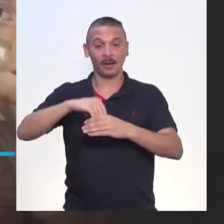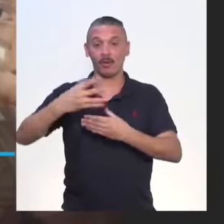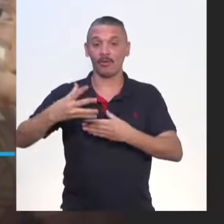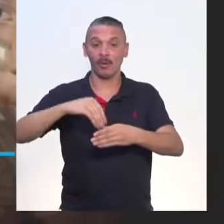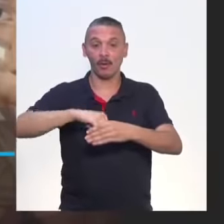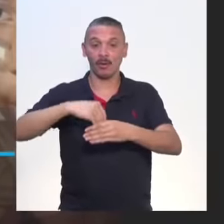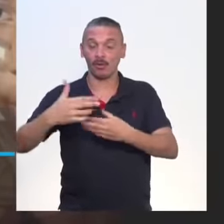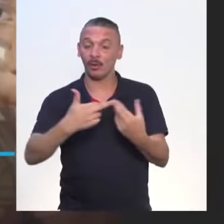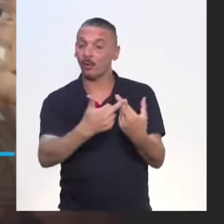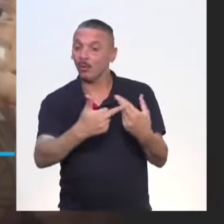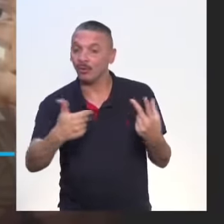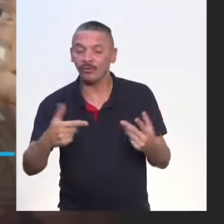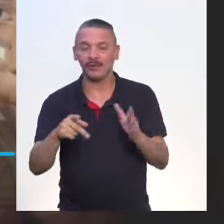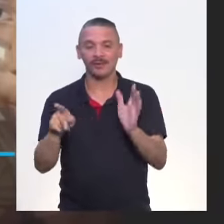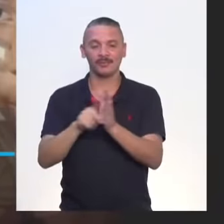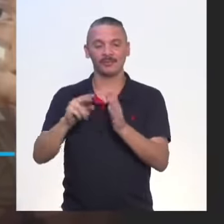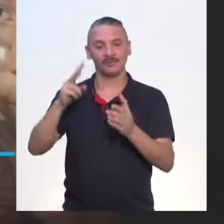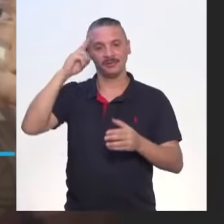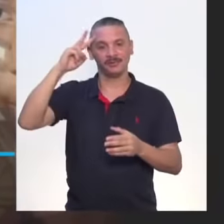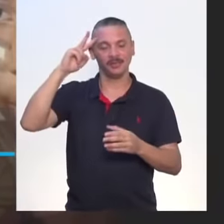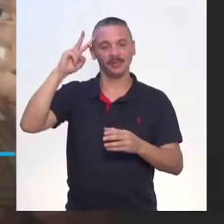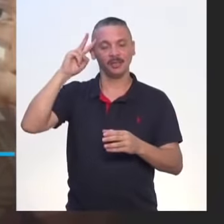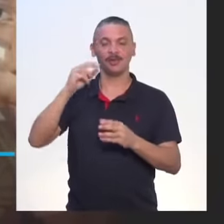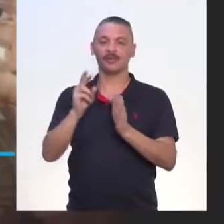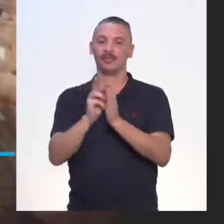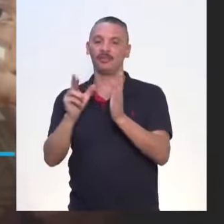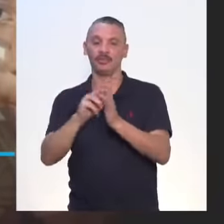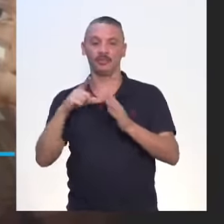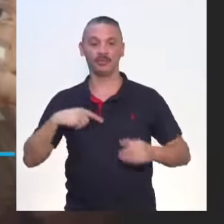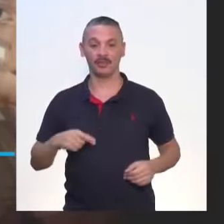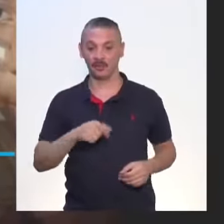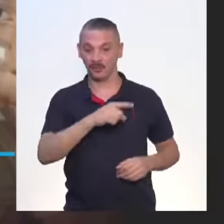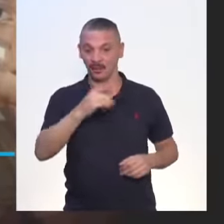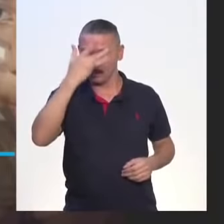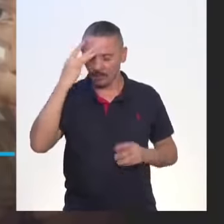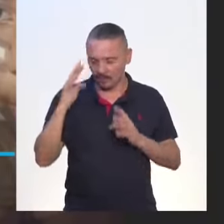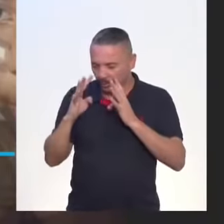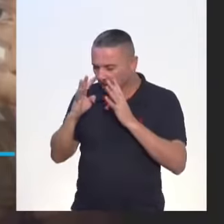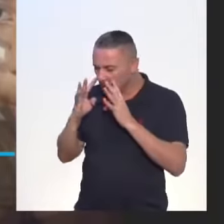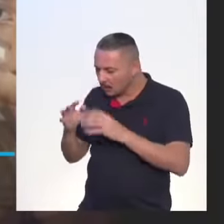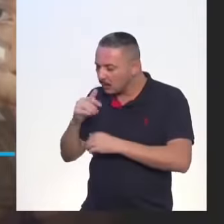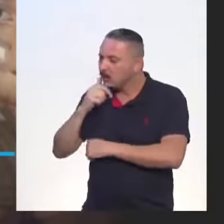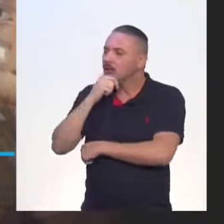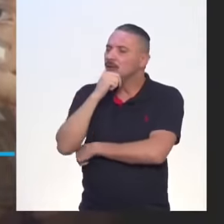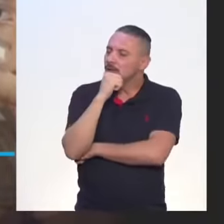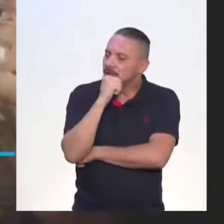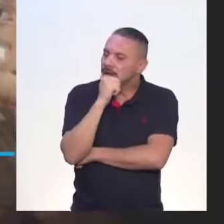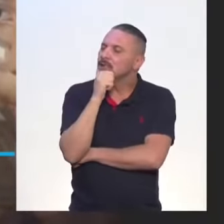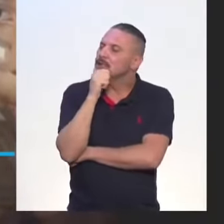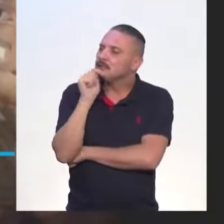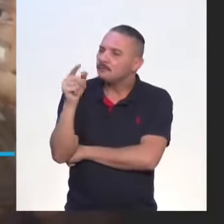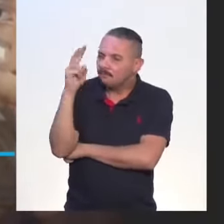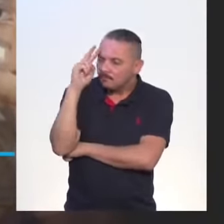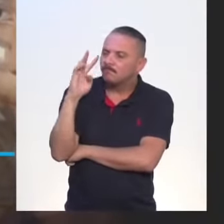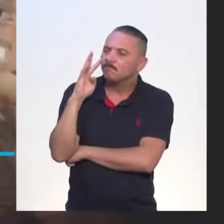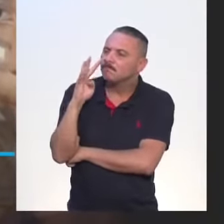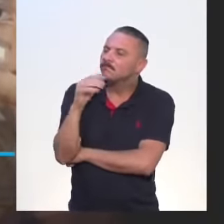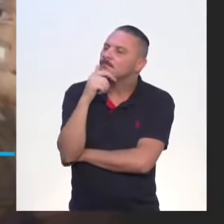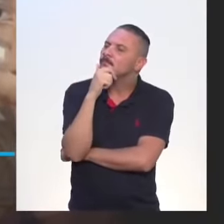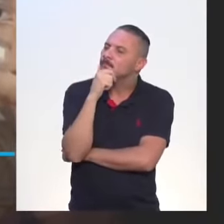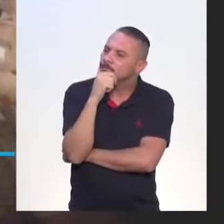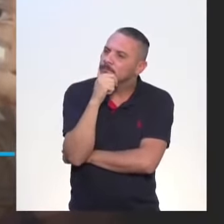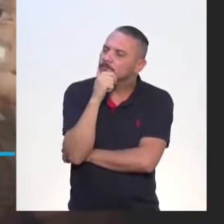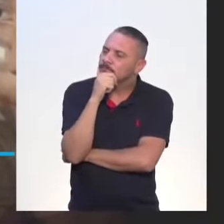como se fosse uma receita de sobrevivência. Então, quem tiver ouvido para ouvir, que não só é esse, né,